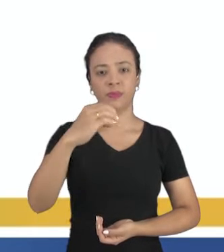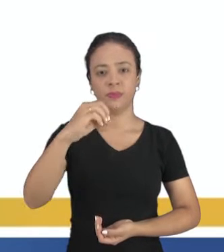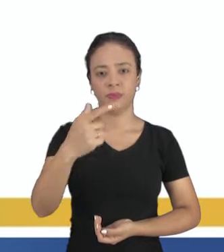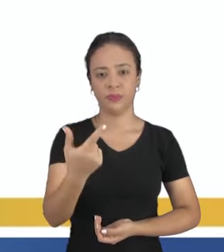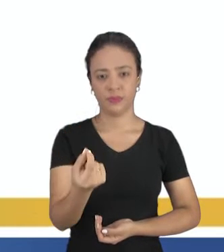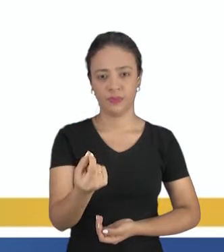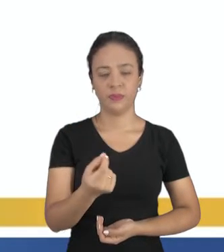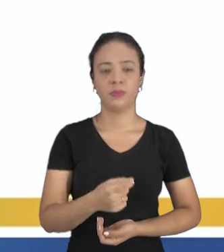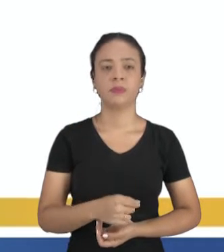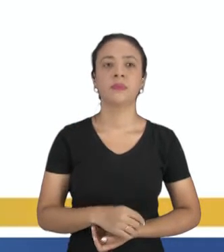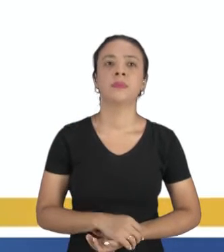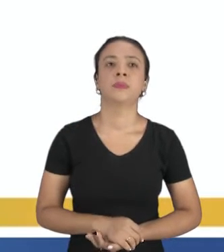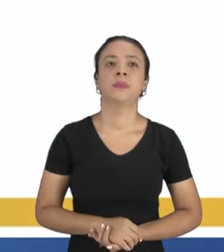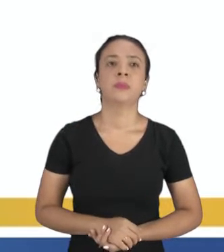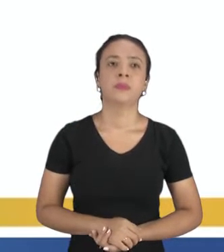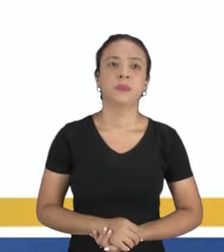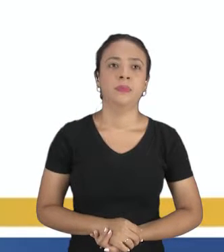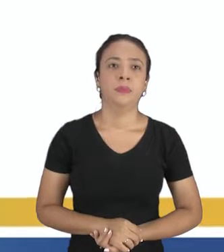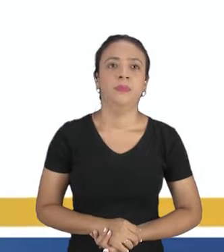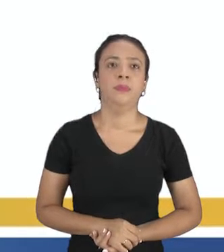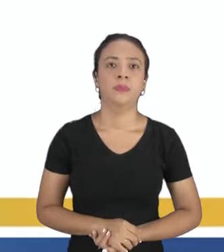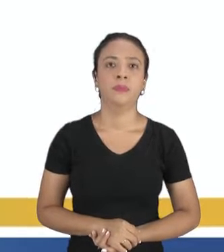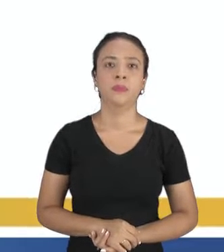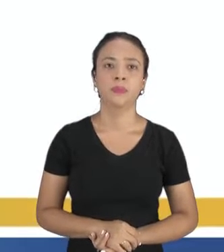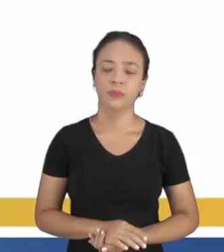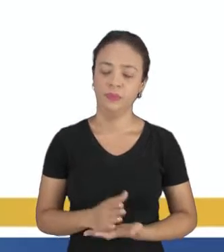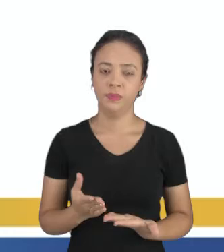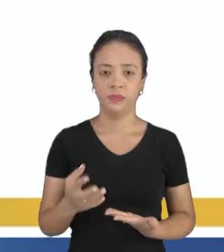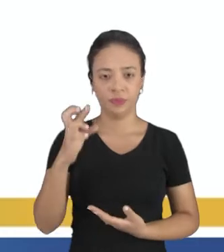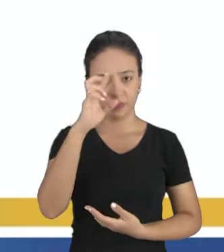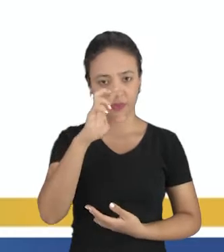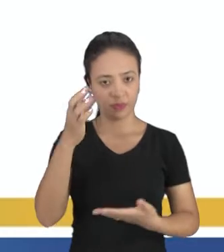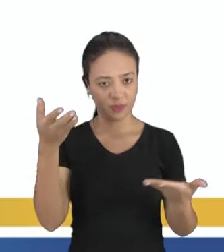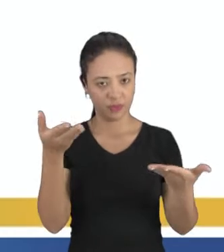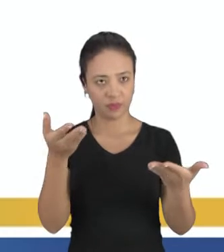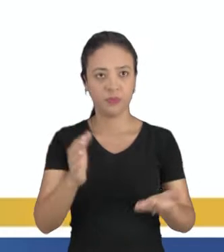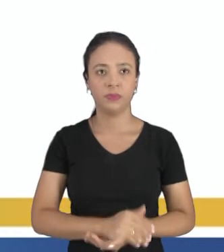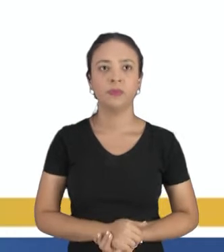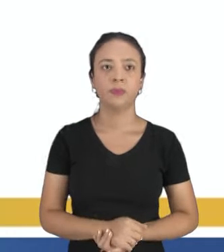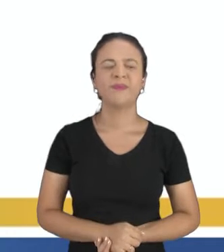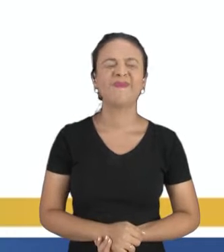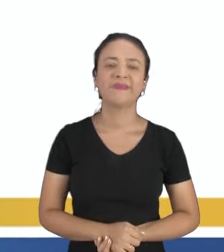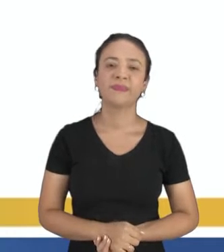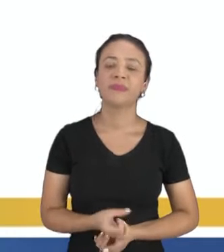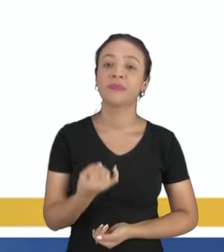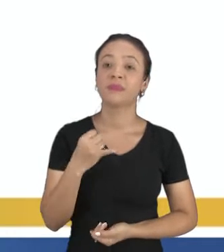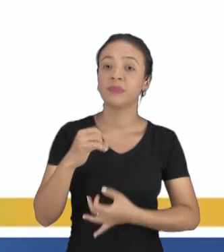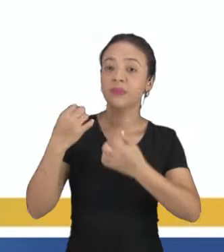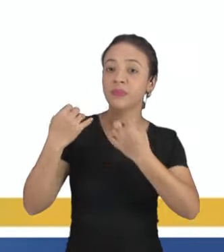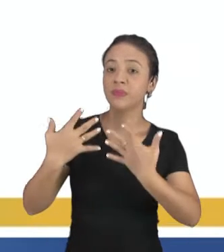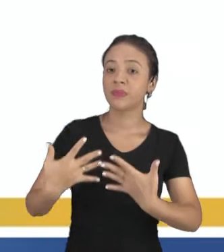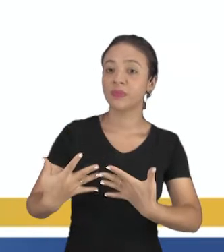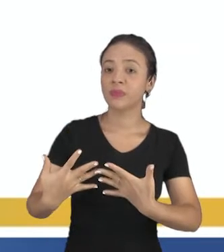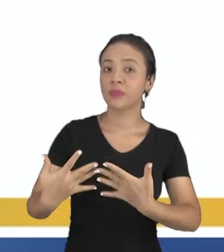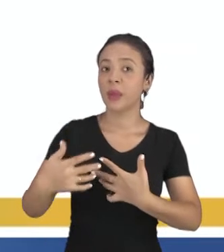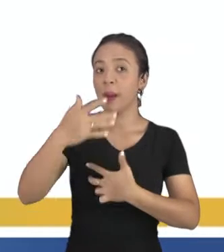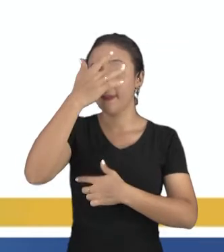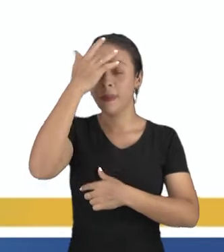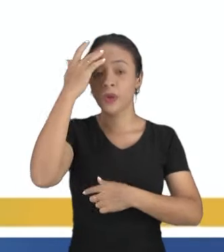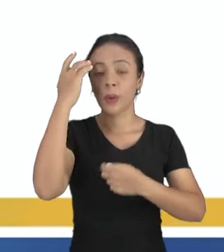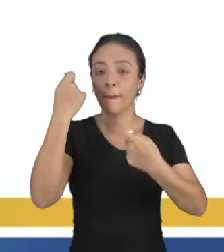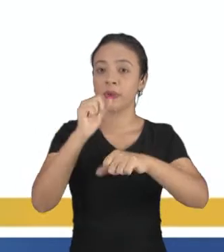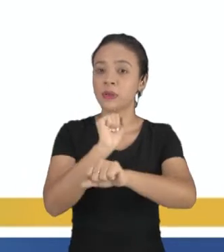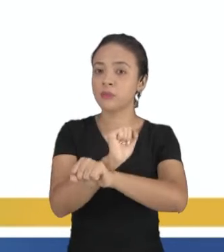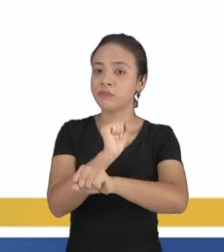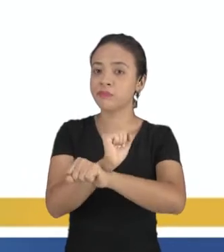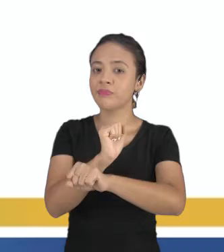letra E, 1020. Então, observem, pessoal, quando ele fala, a pessoa deve esperar